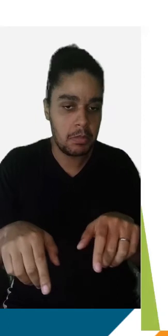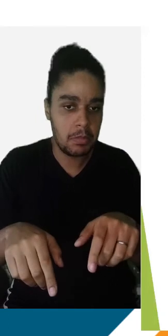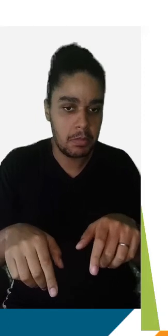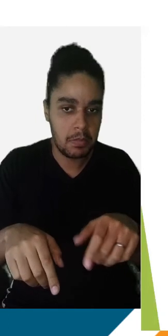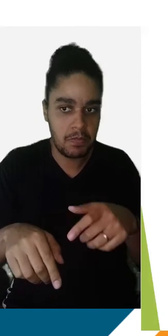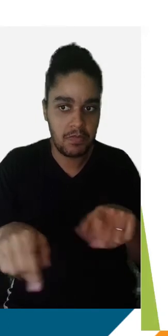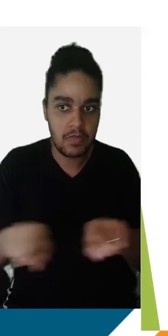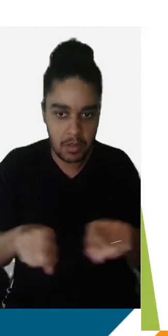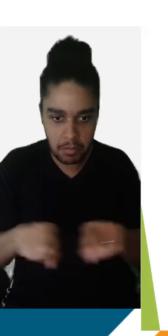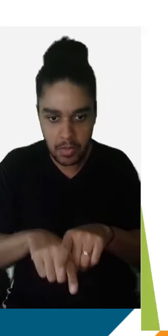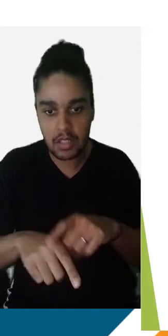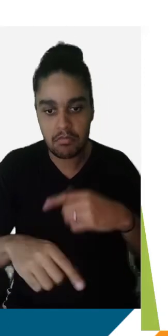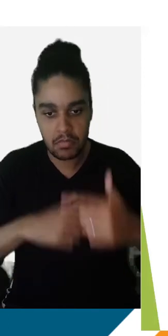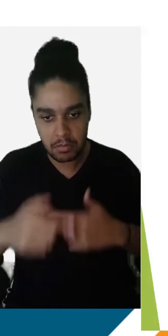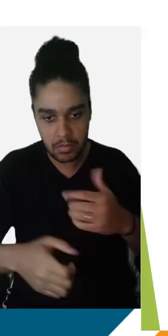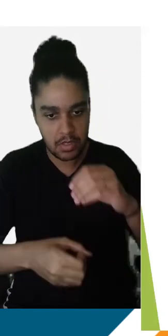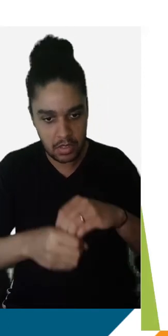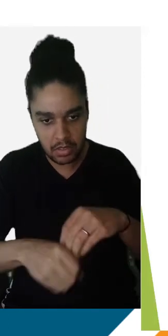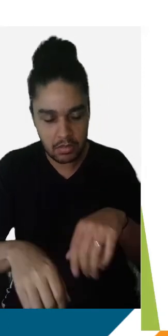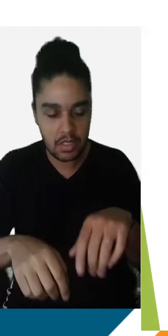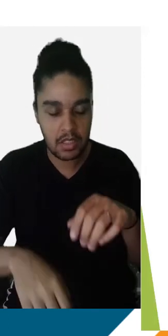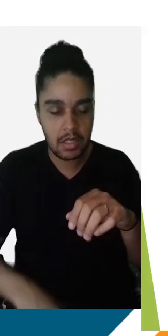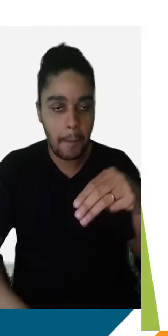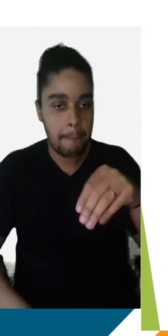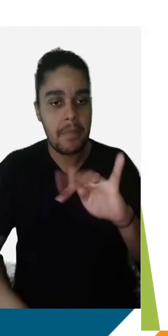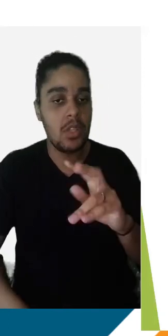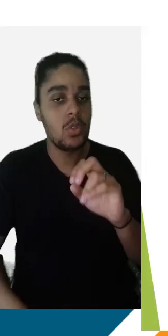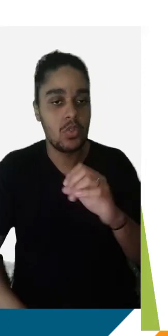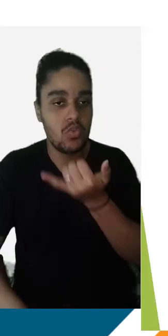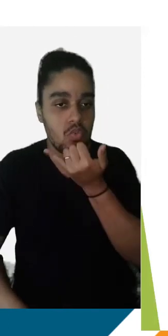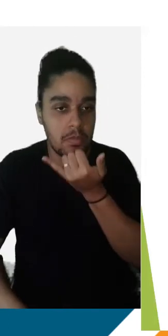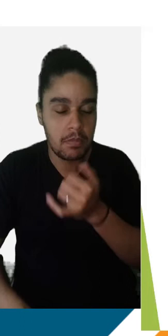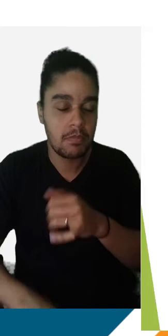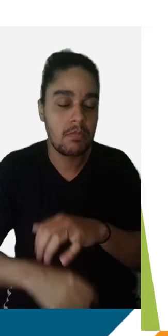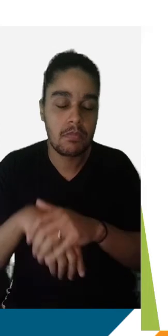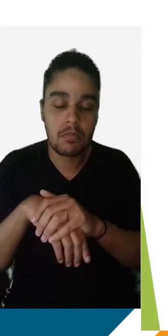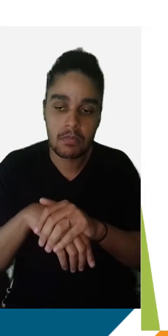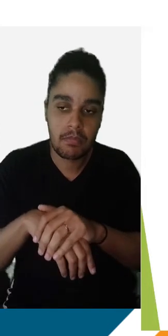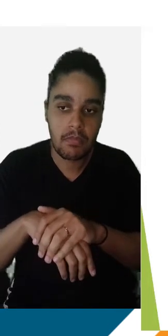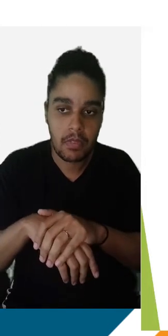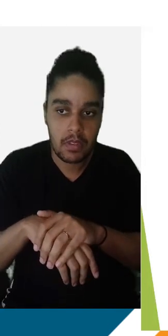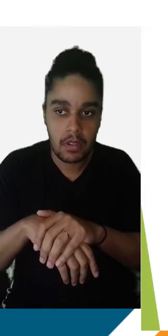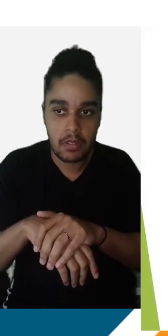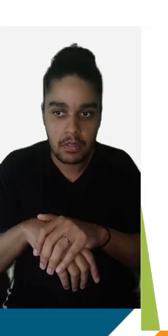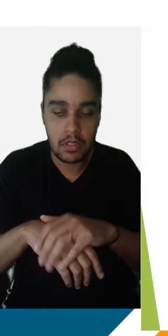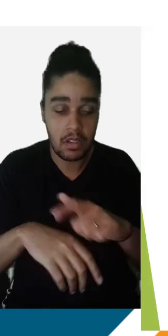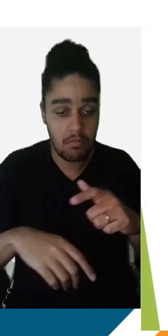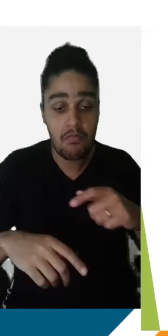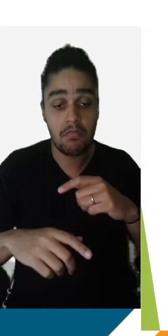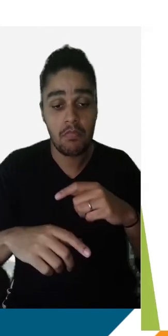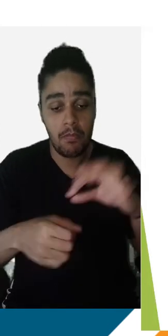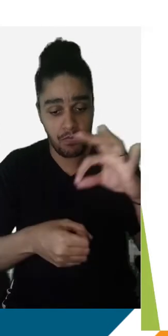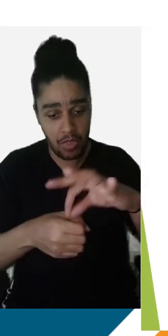um pouco do mercado interno também, mas principalmente o mercado externo, tá? É um modelo de agricultura que prevalece no Brasil atual, tá? Essa tal